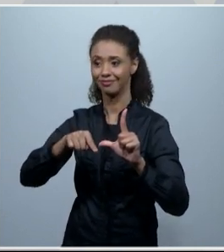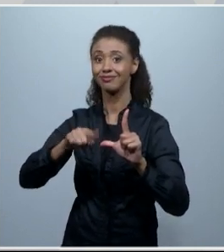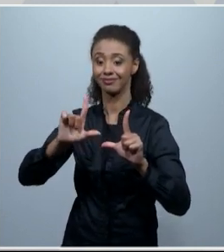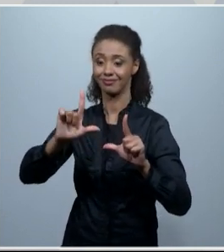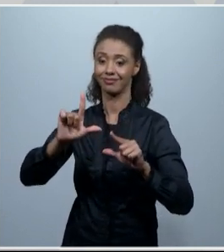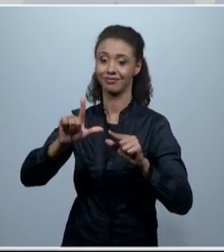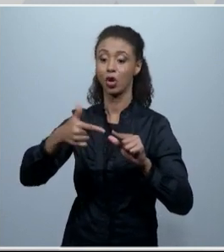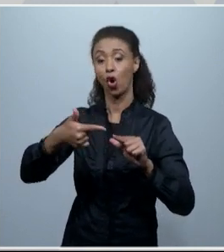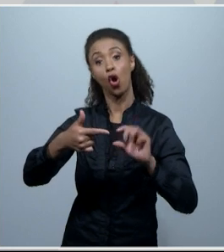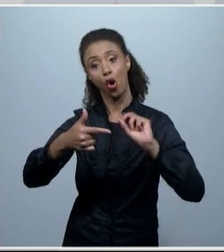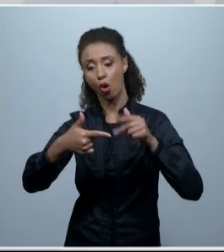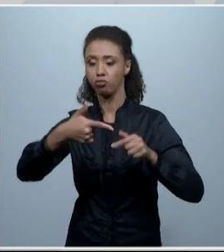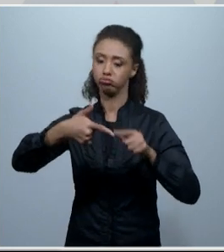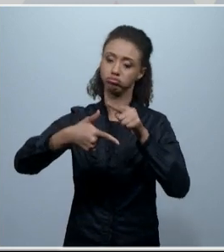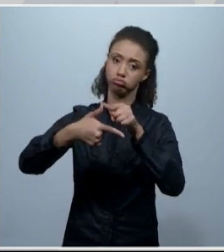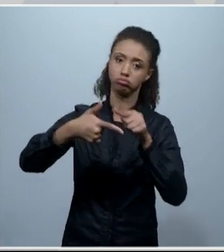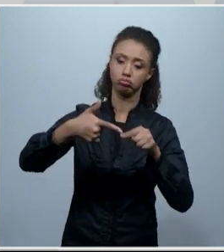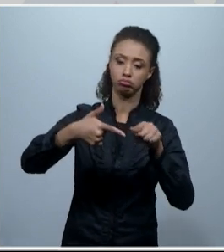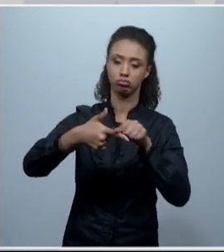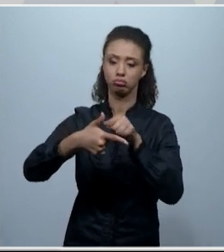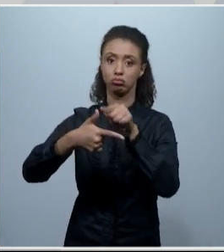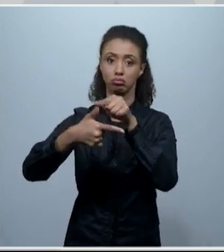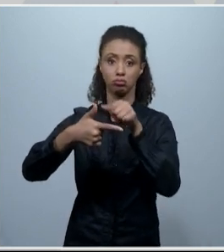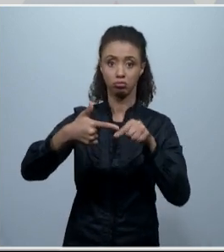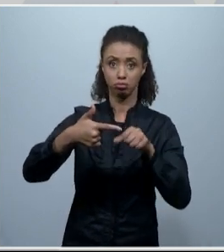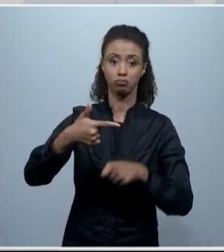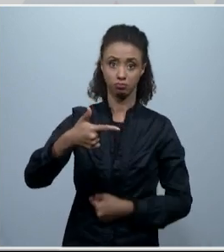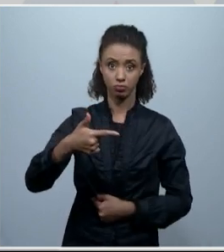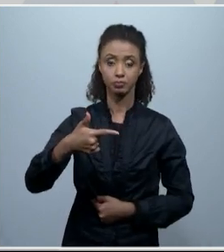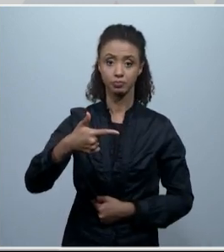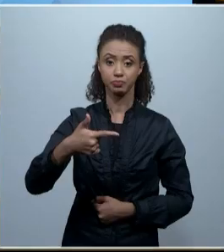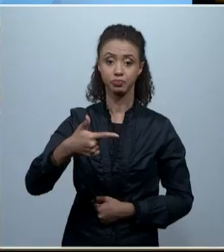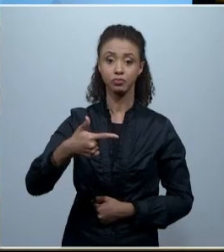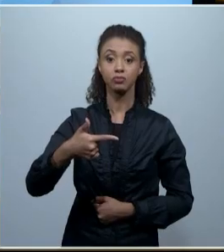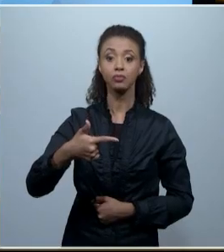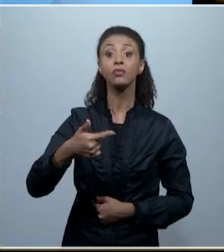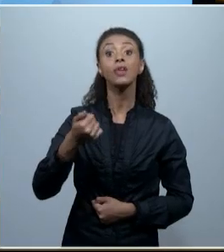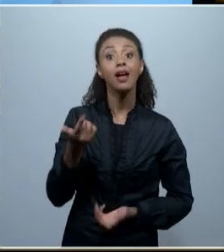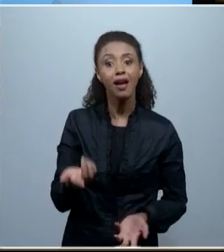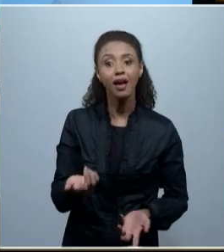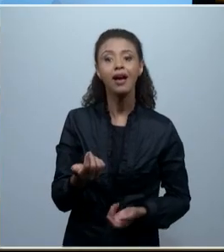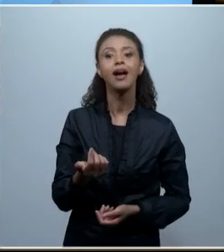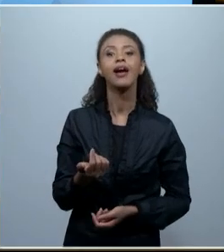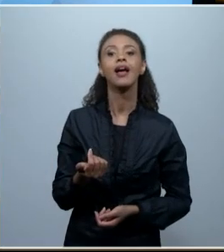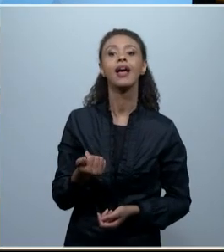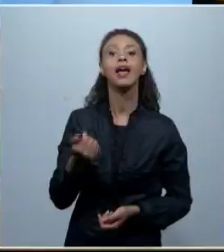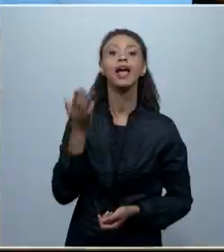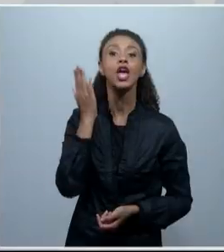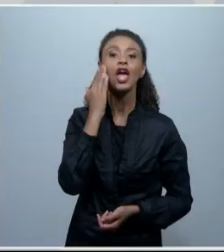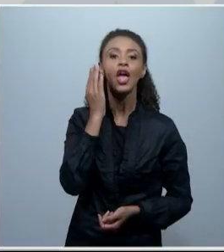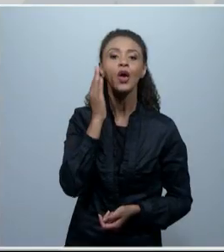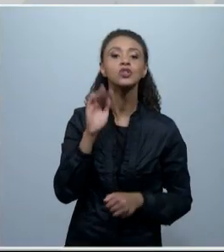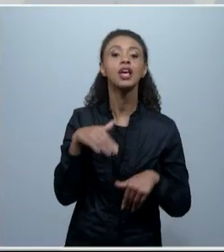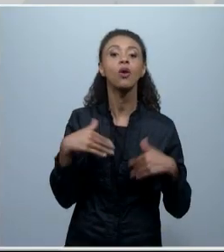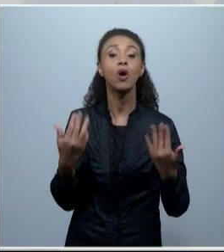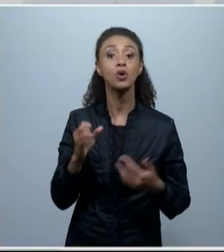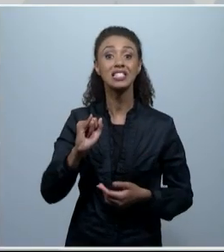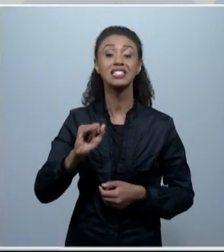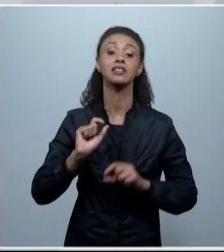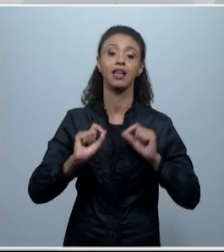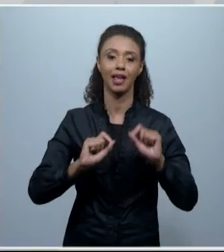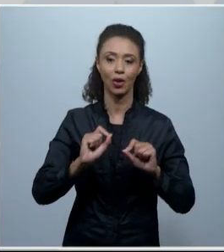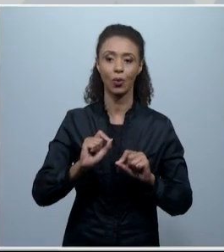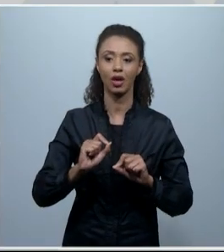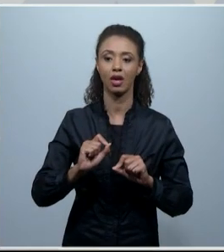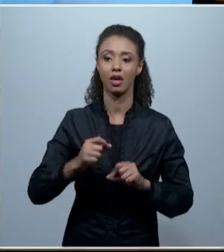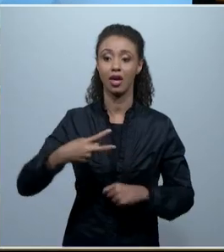supondo sempre que o cê é a medida do lado de maior comprimento o seu triângulo vai se acomodando quando há maior que zero seu treino vai ser